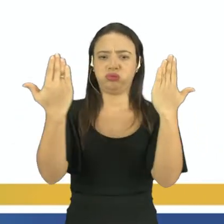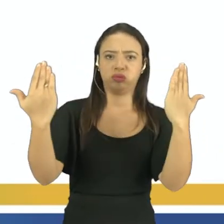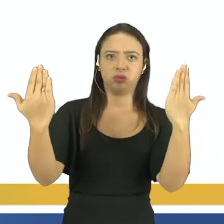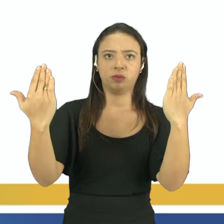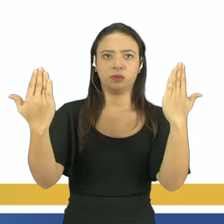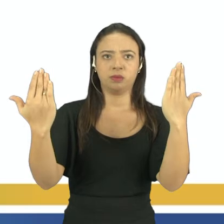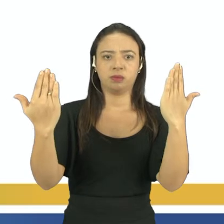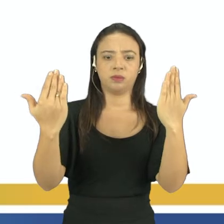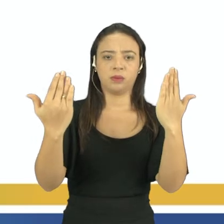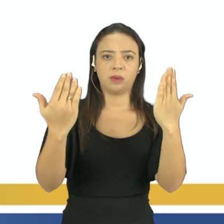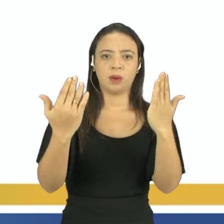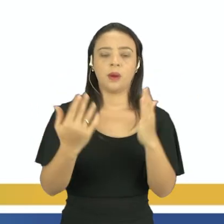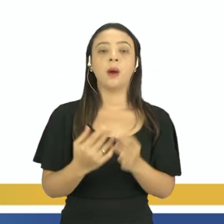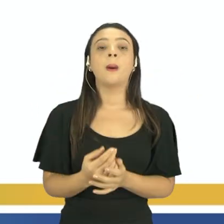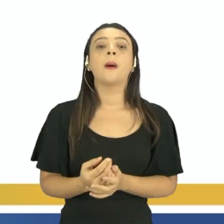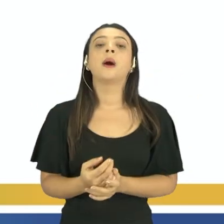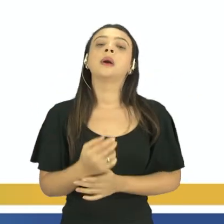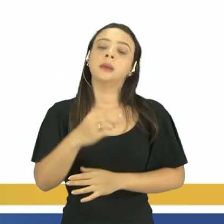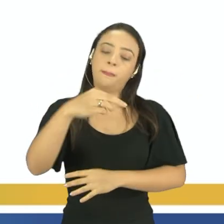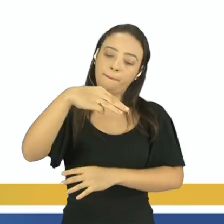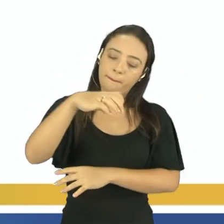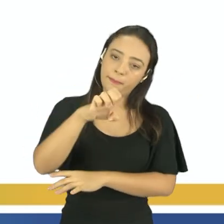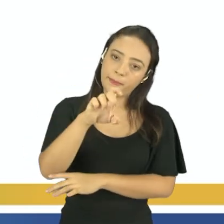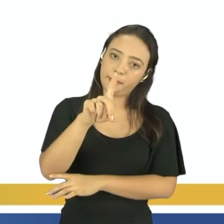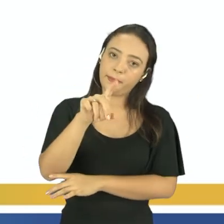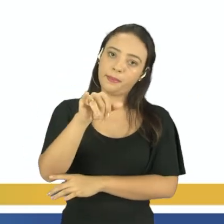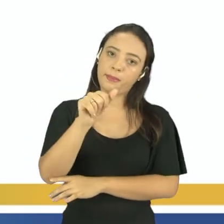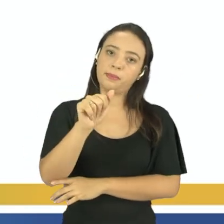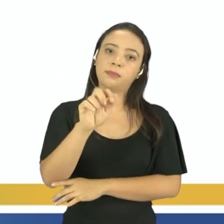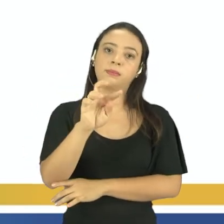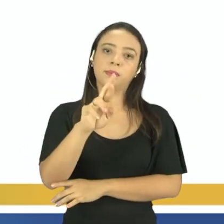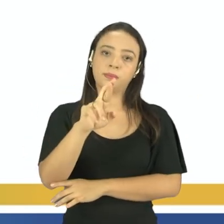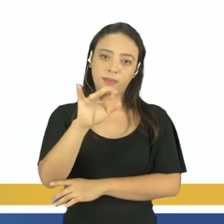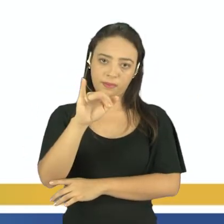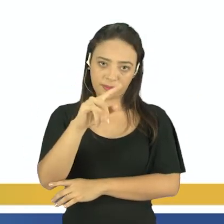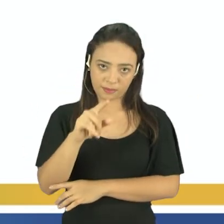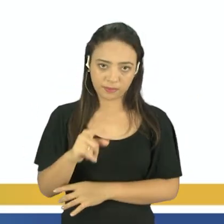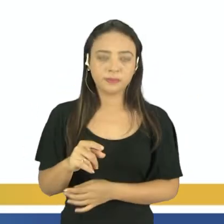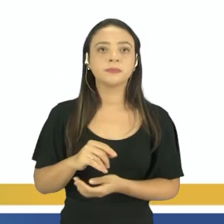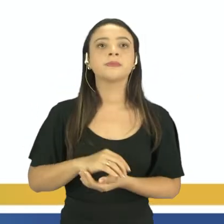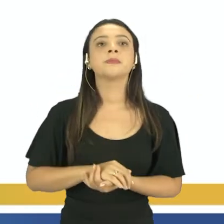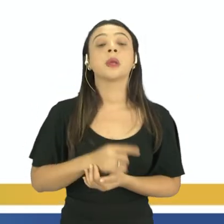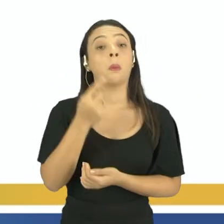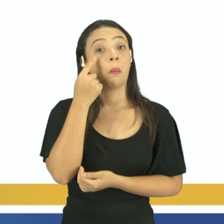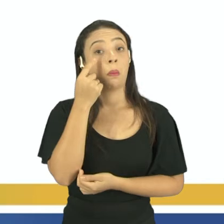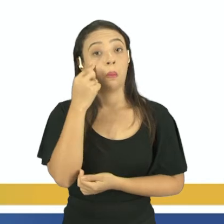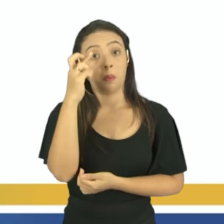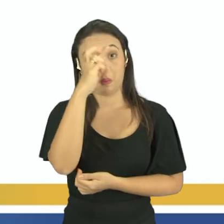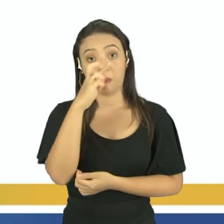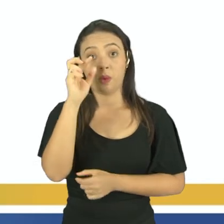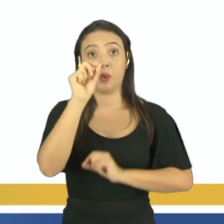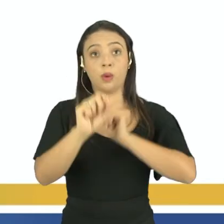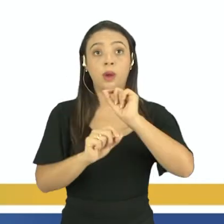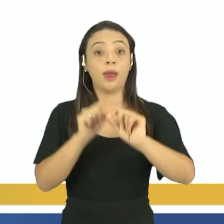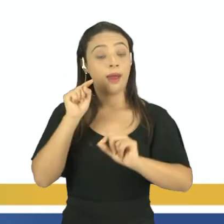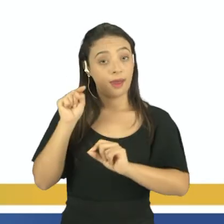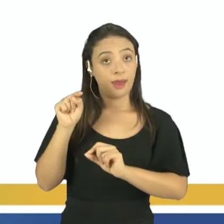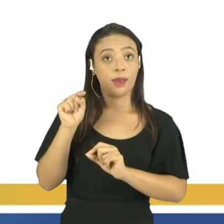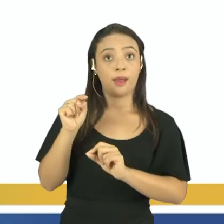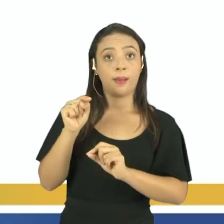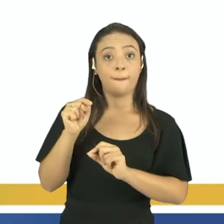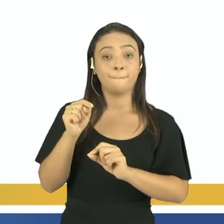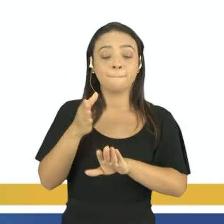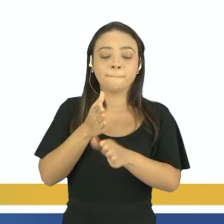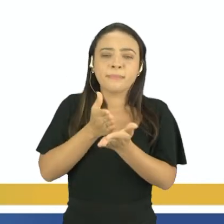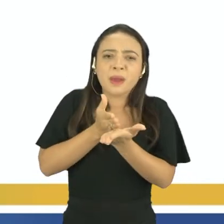na mediatriz desse segmento aí, que é chamado de hipotenusa do triângulo, né? Observem que a mediatriz, ela está